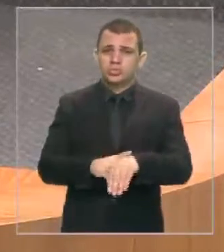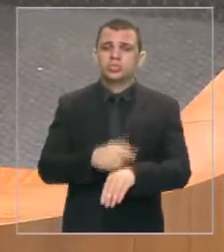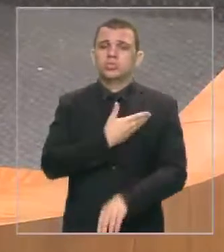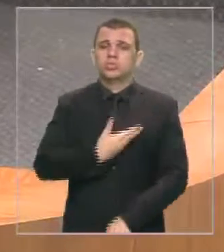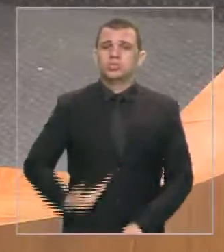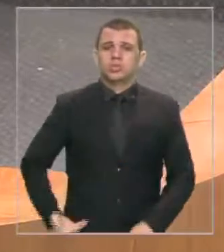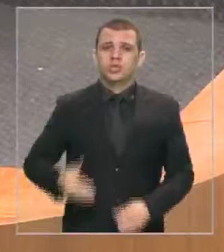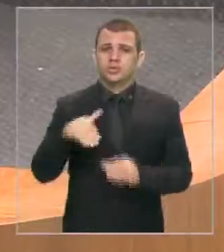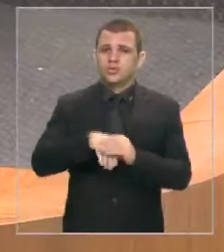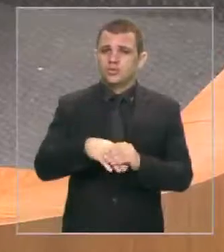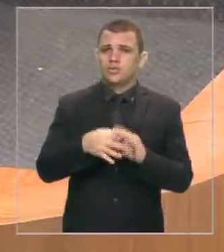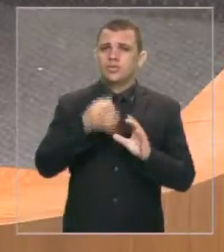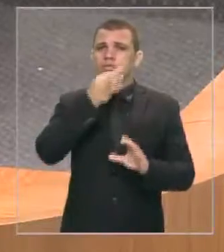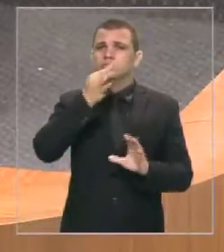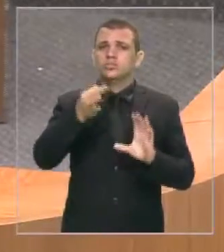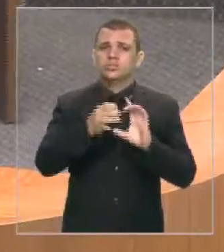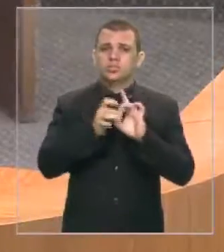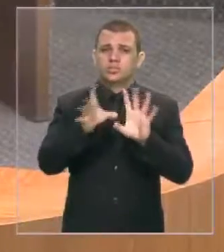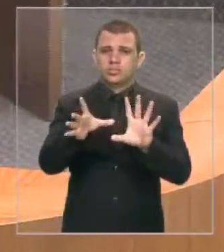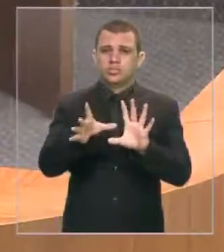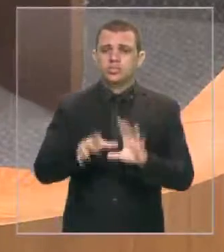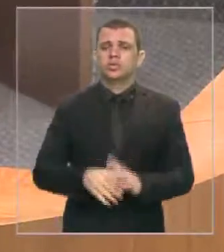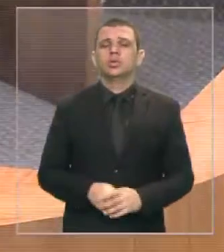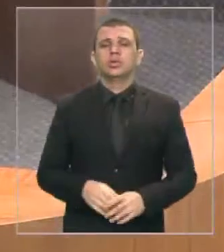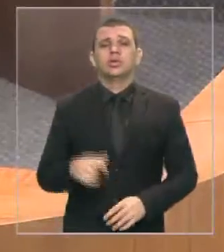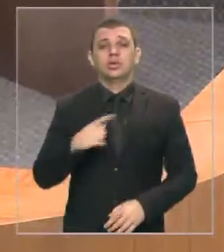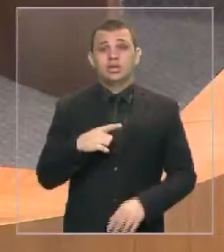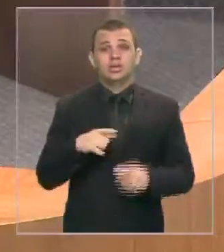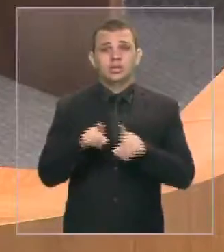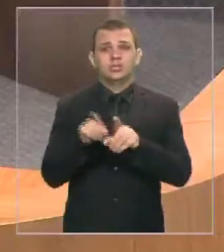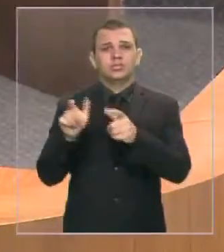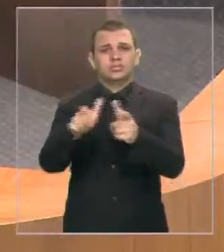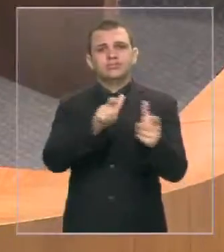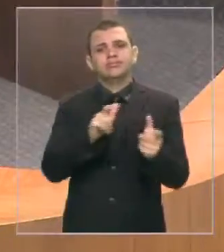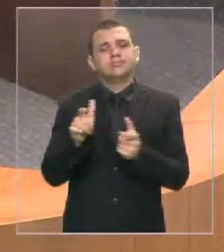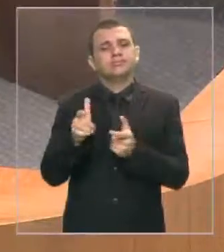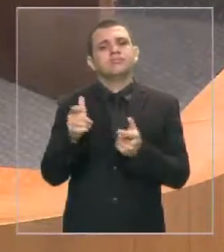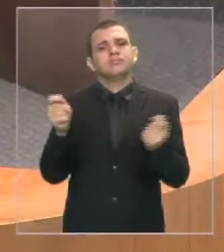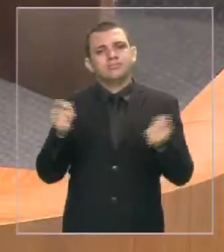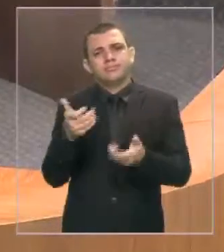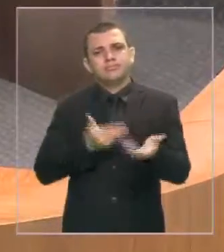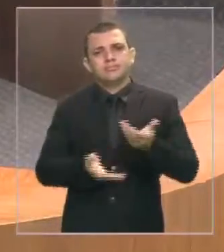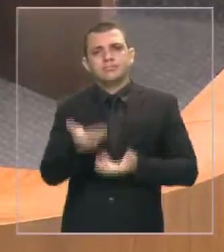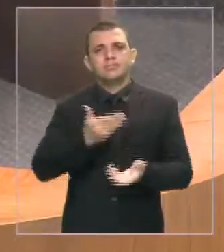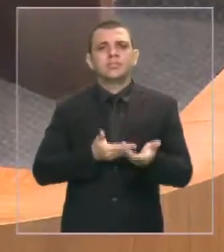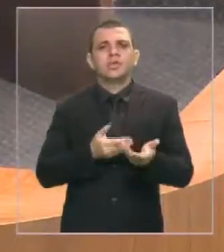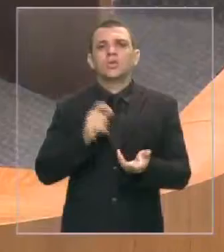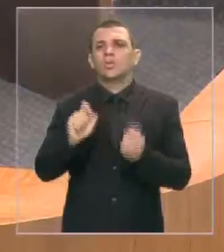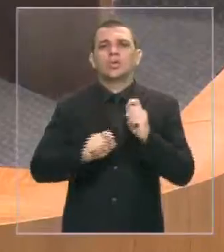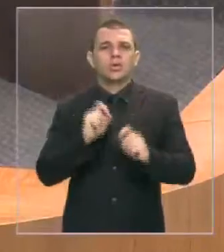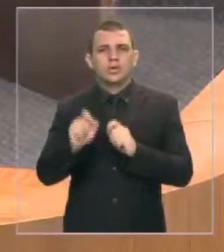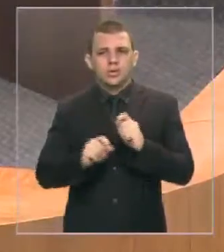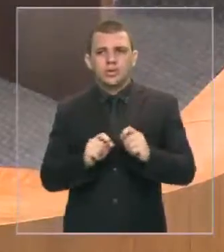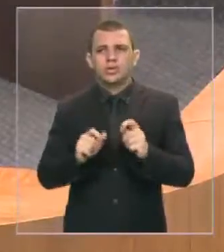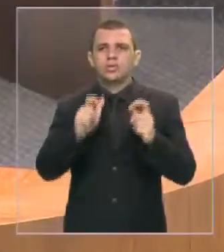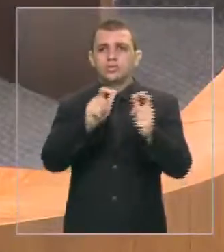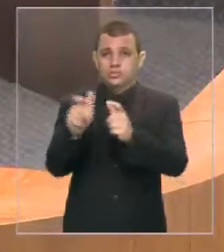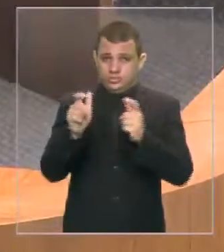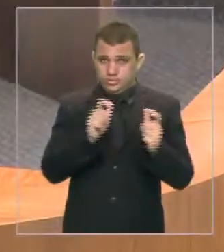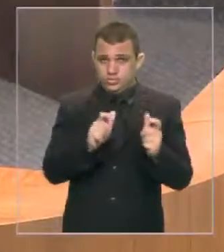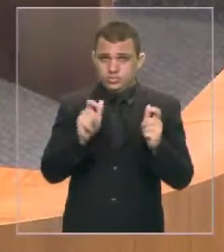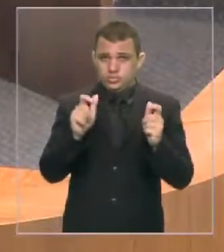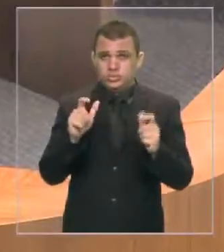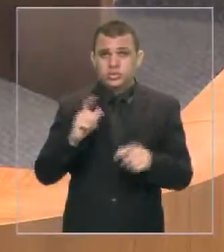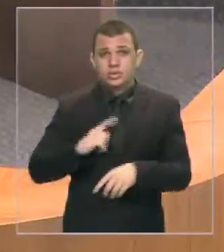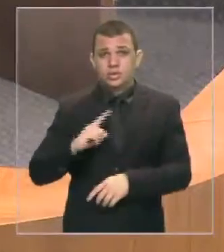democrático, sendo um ambiente propício, pois, para que instrumentos normativos